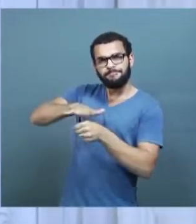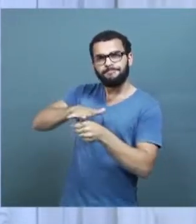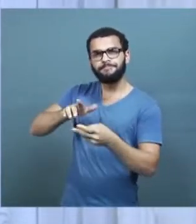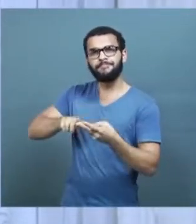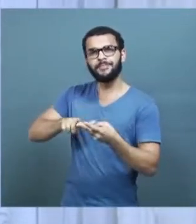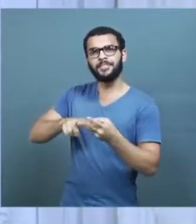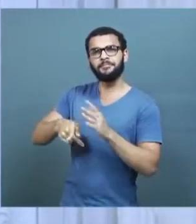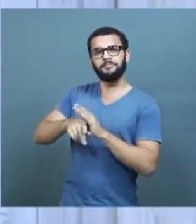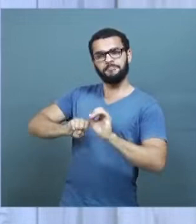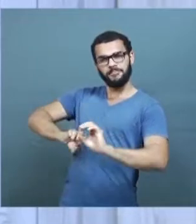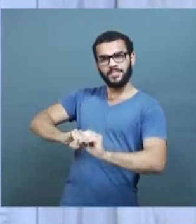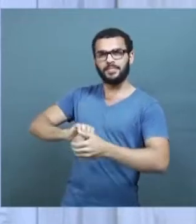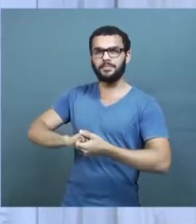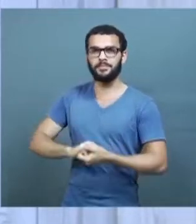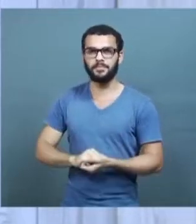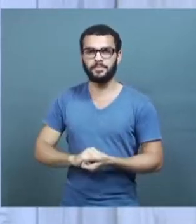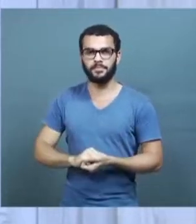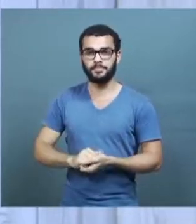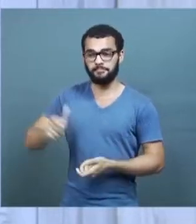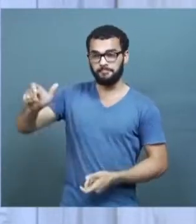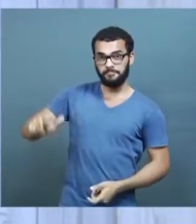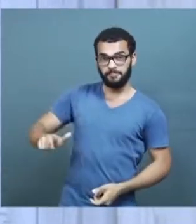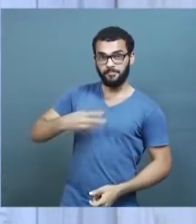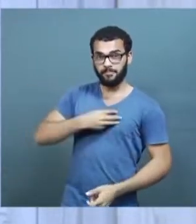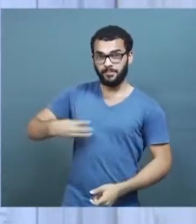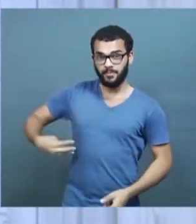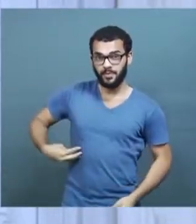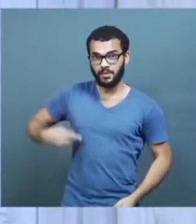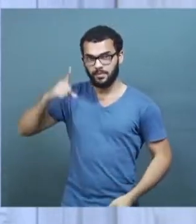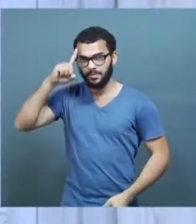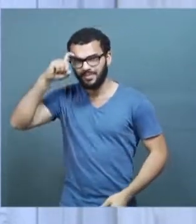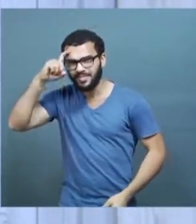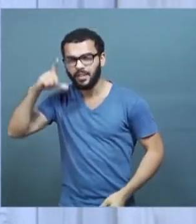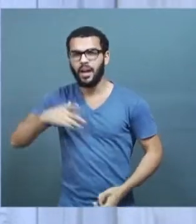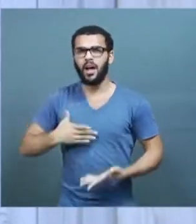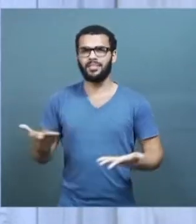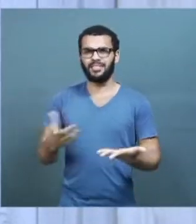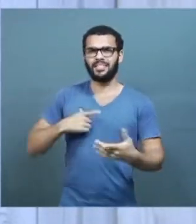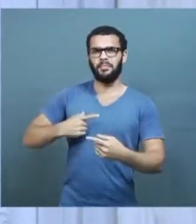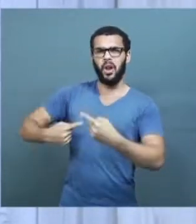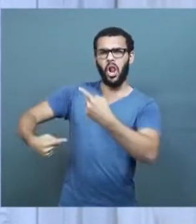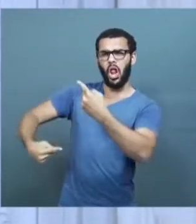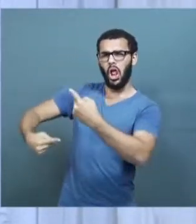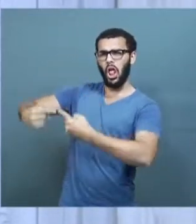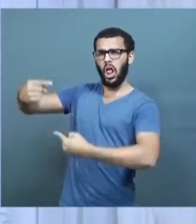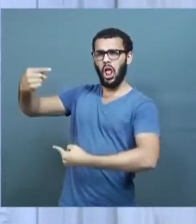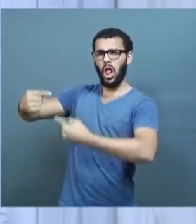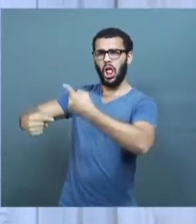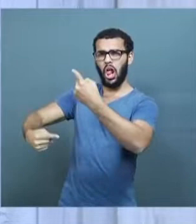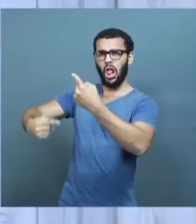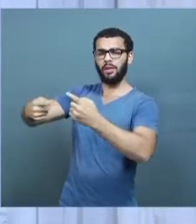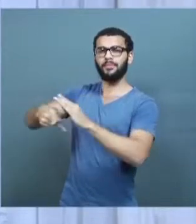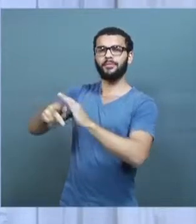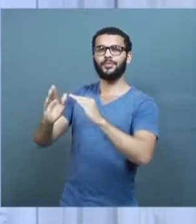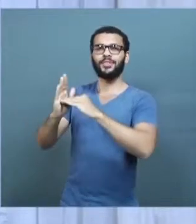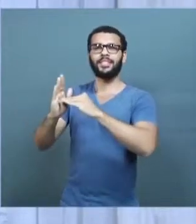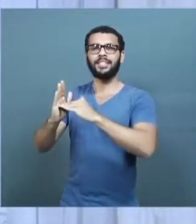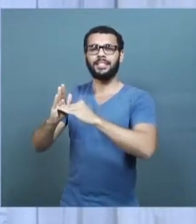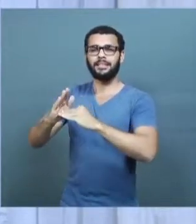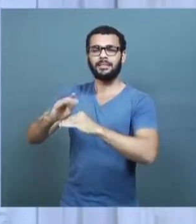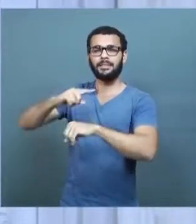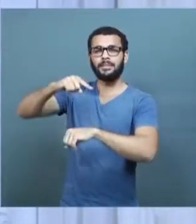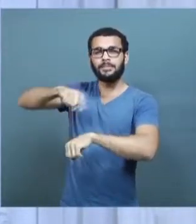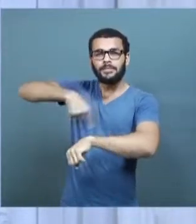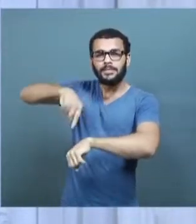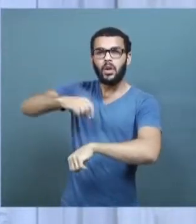cultura. Ministro Sérgio Moro participa de audiência ao longo de 9 horas no Senado. E enquanto estamos